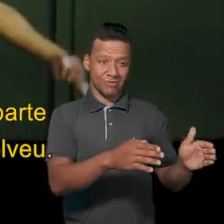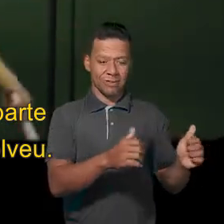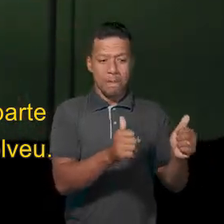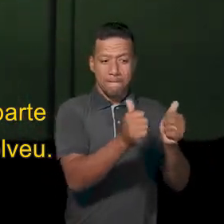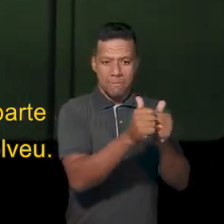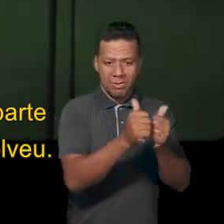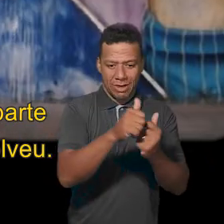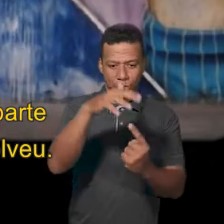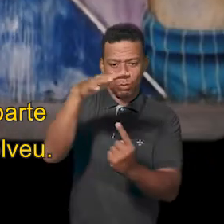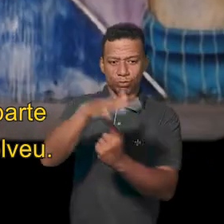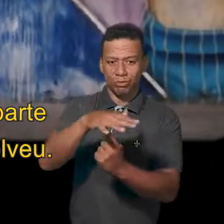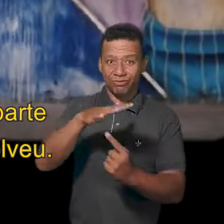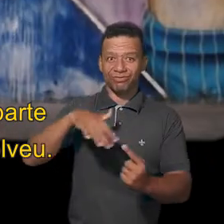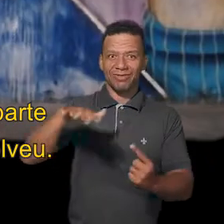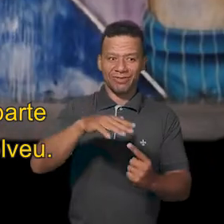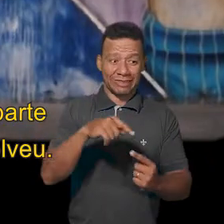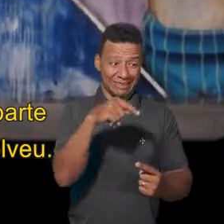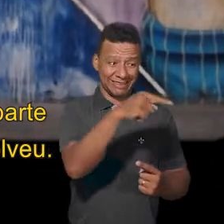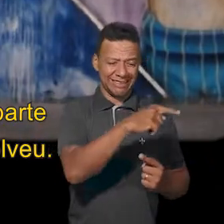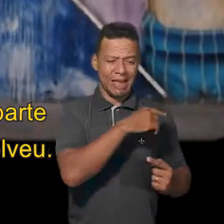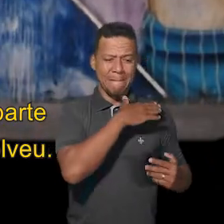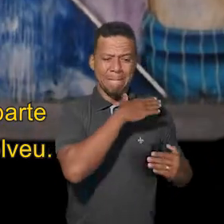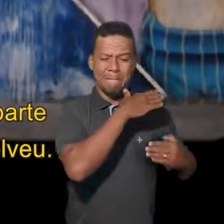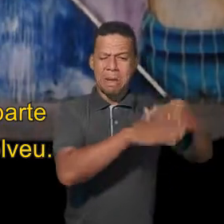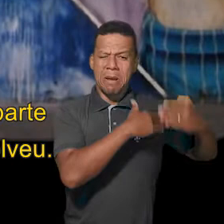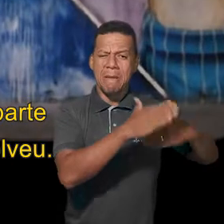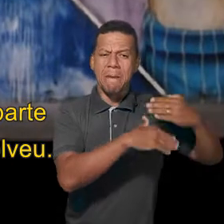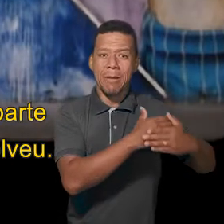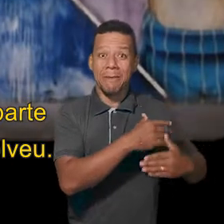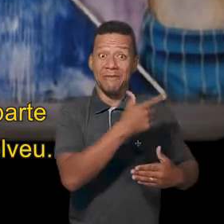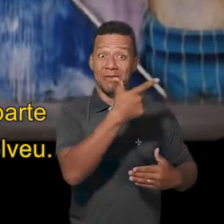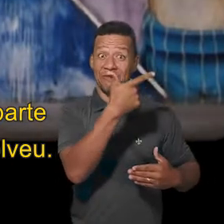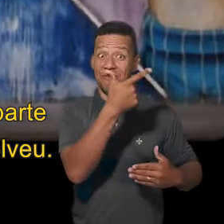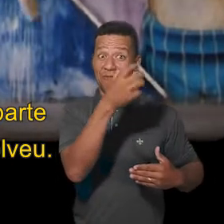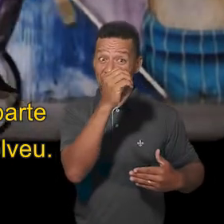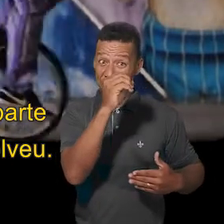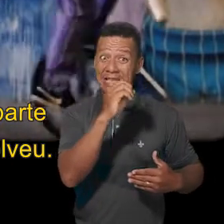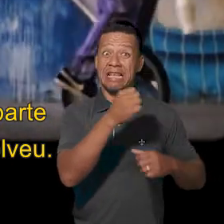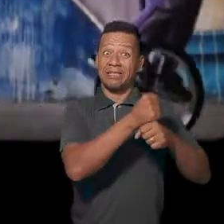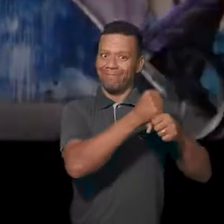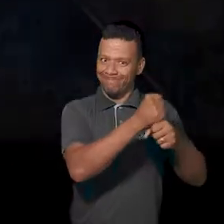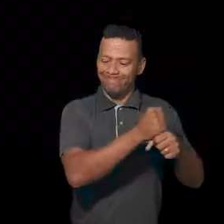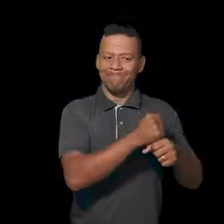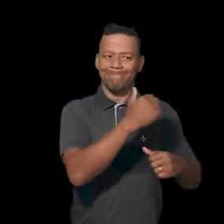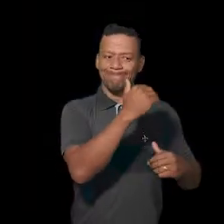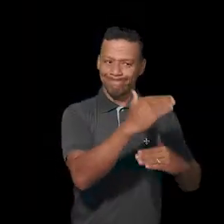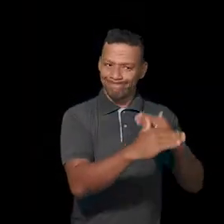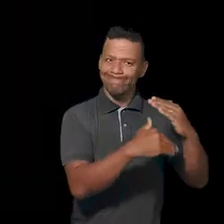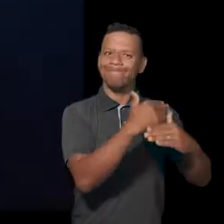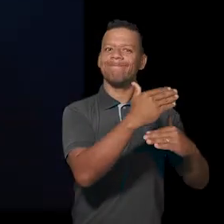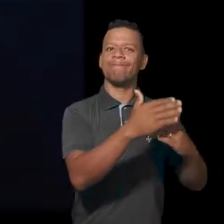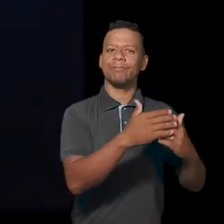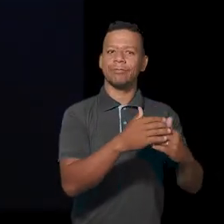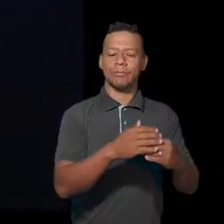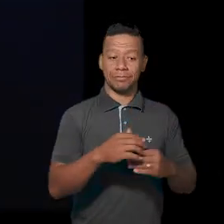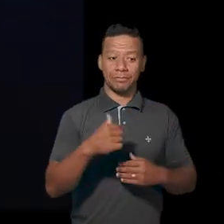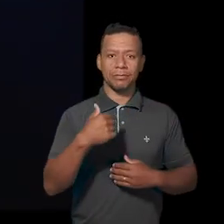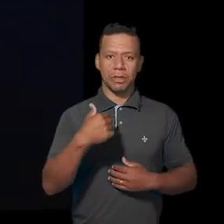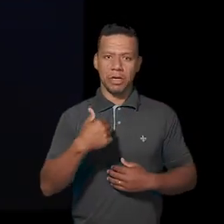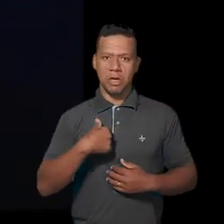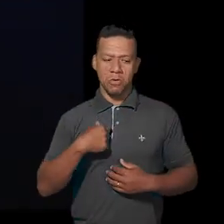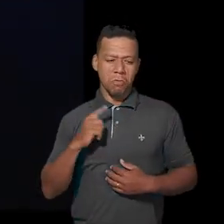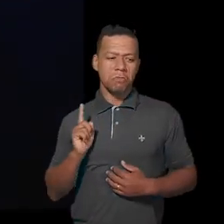Paço, onde boa parte desses 20 anos de história foi escrita e se desenvolveu. Então, eu cheguei